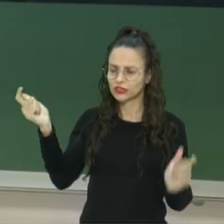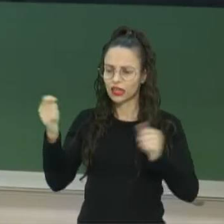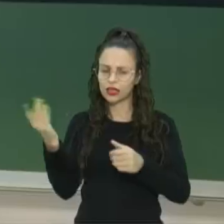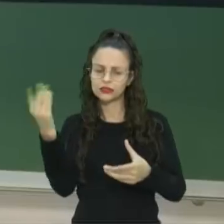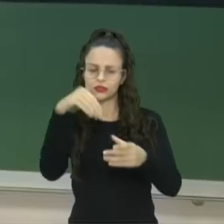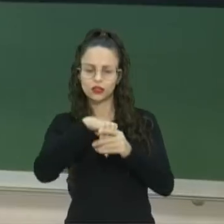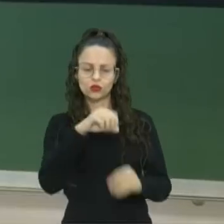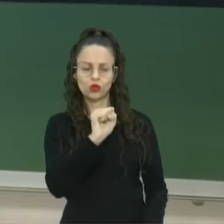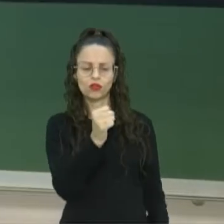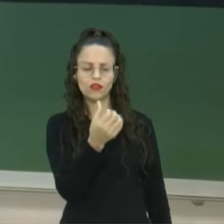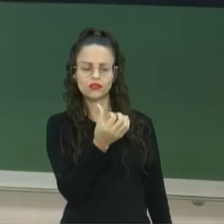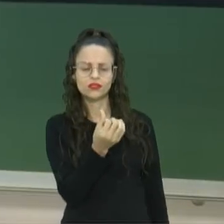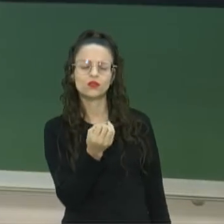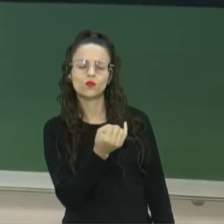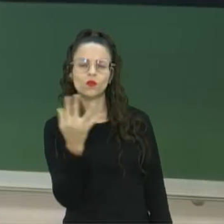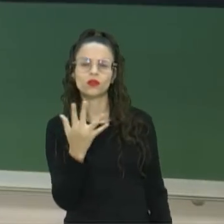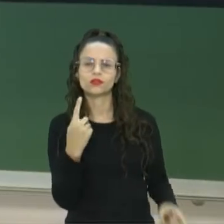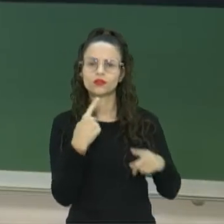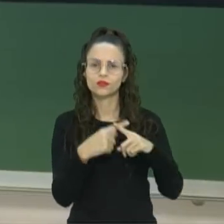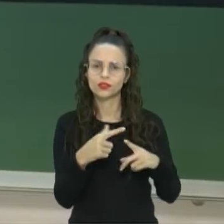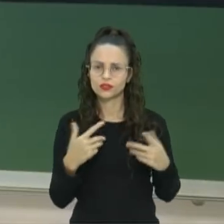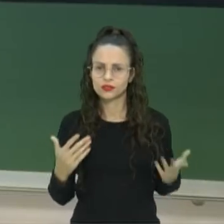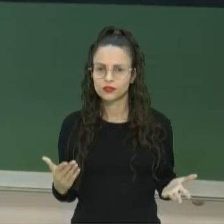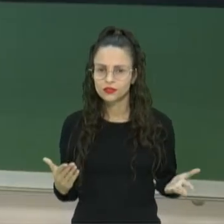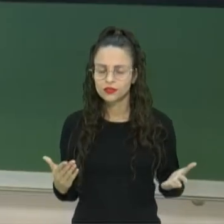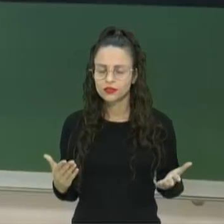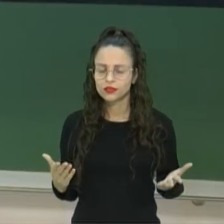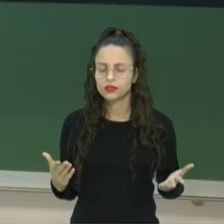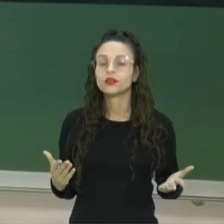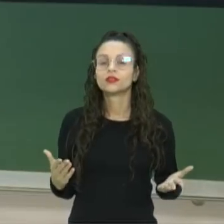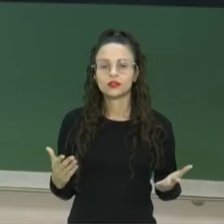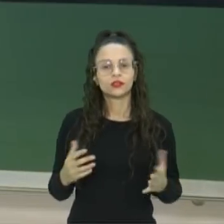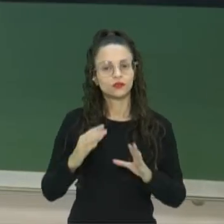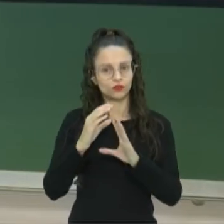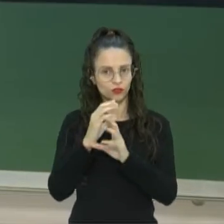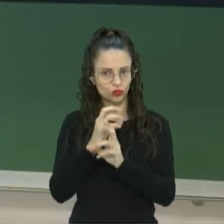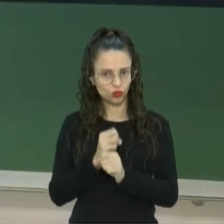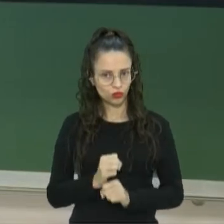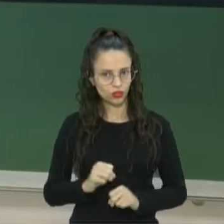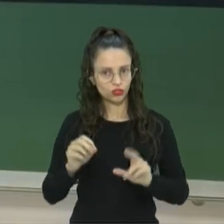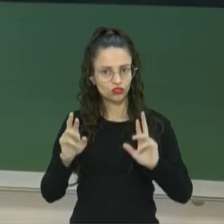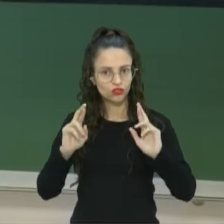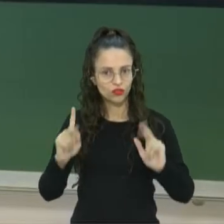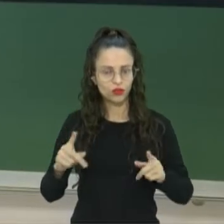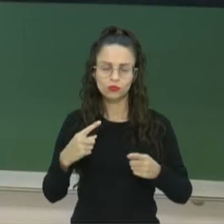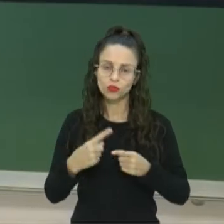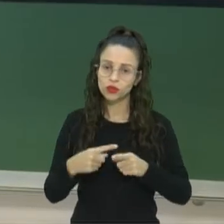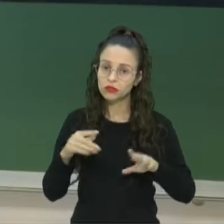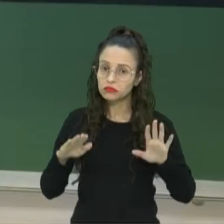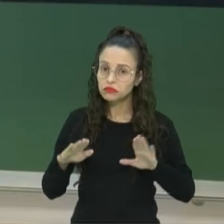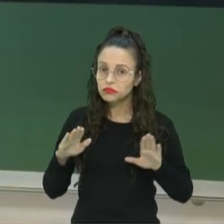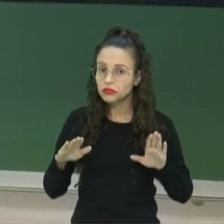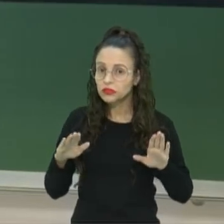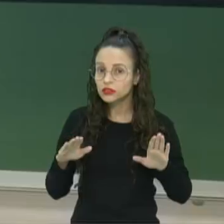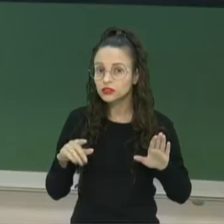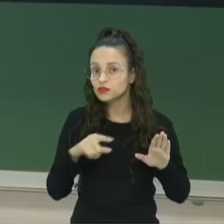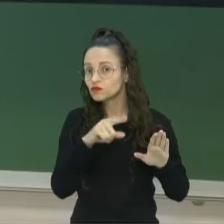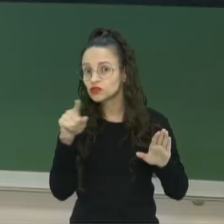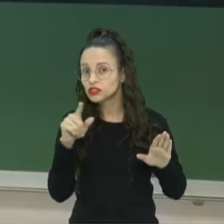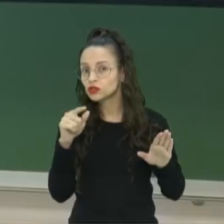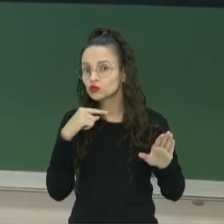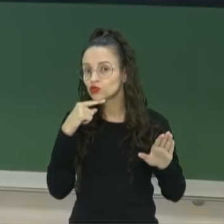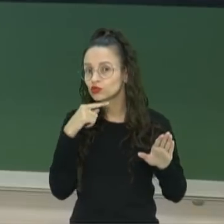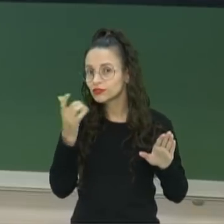cabe dentro do 86? Eu vou fazer essa conta um pouco diferente, porque de repente vai que você não